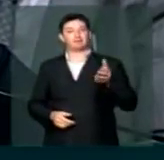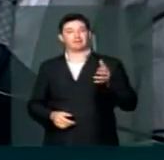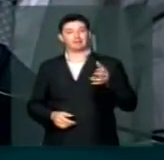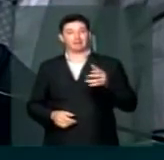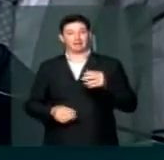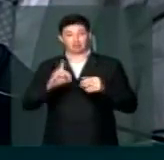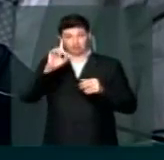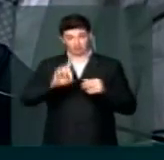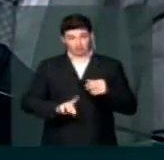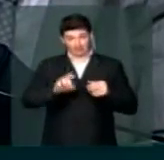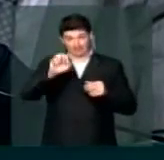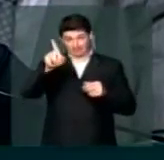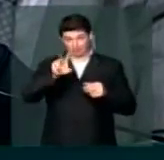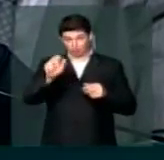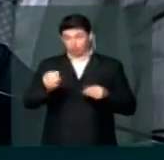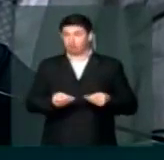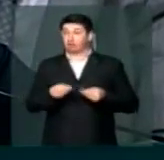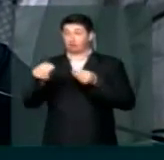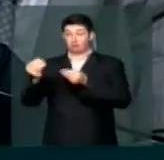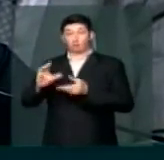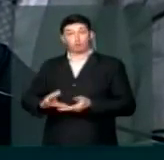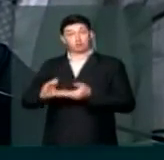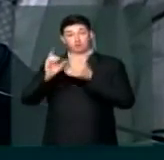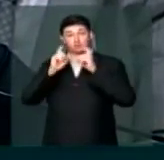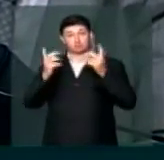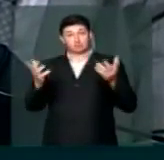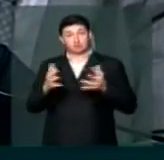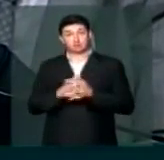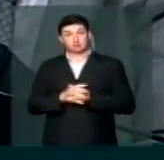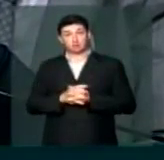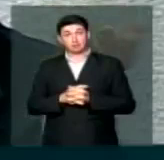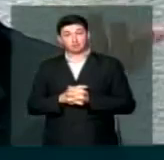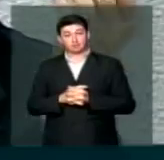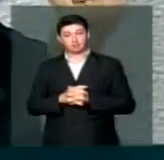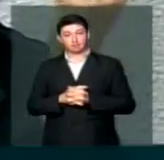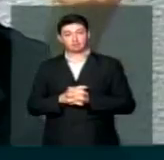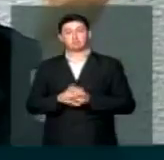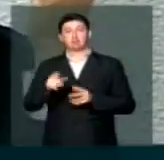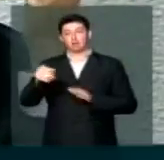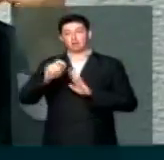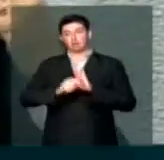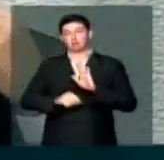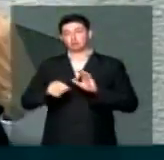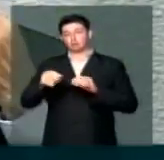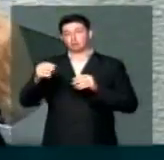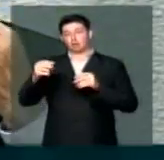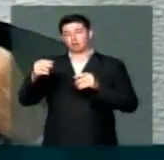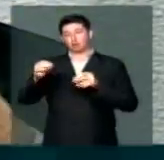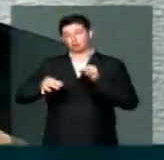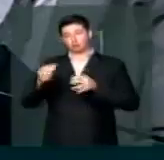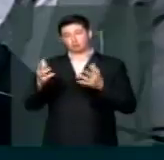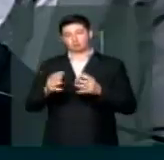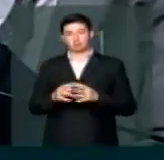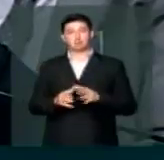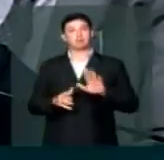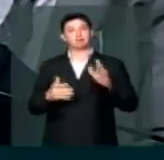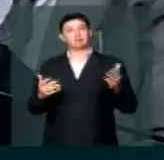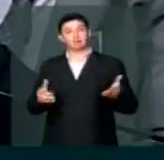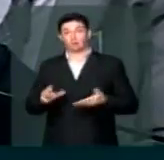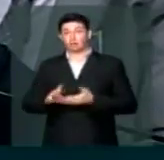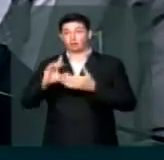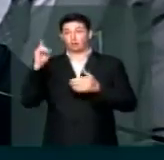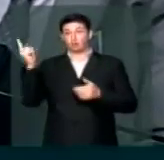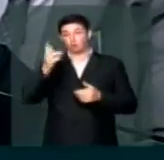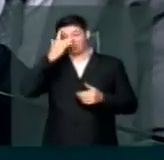a diretoria executiva encaminhou ao Conselho de Administração. Essa informação consta do parecer jurídico. Consta do parecer jurídico. Então, todos